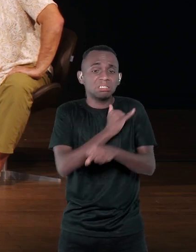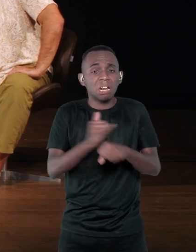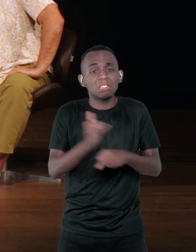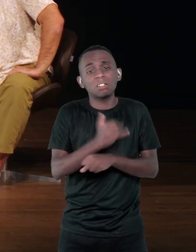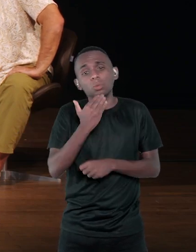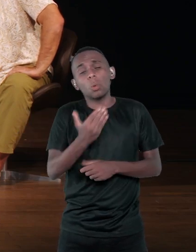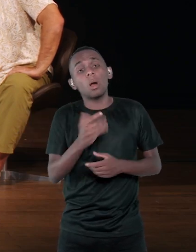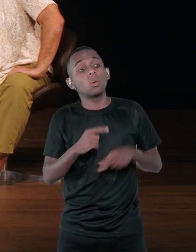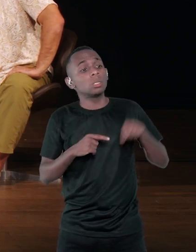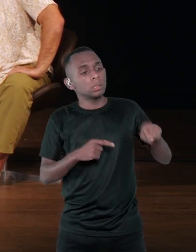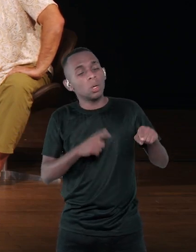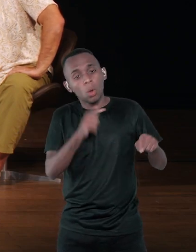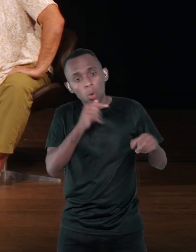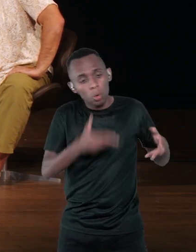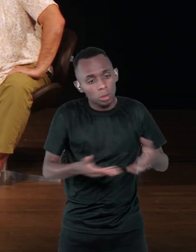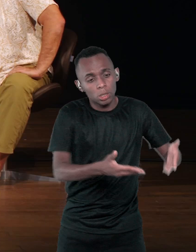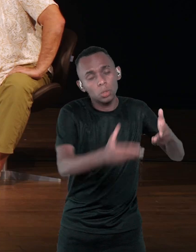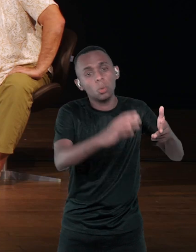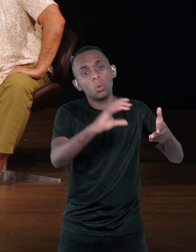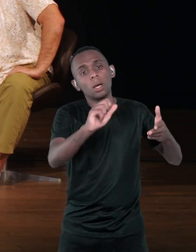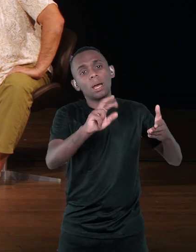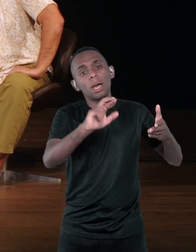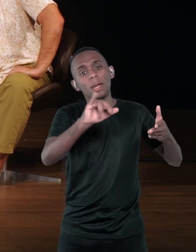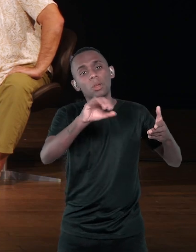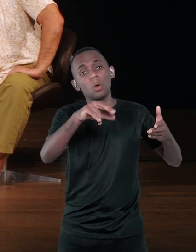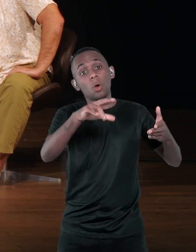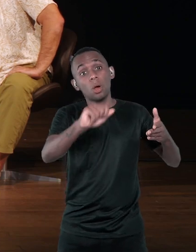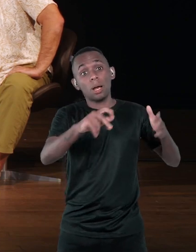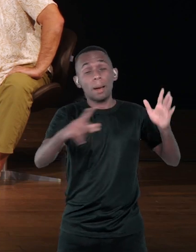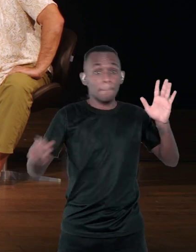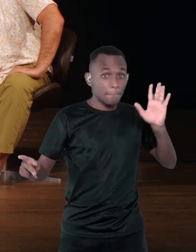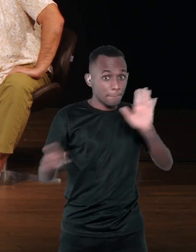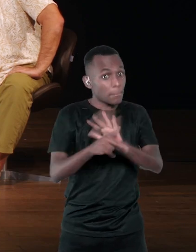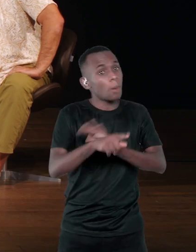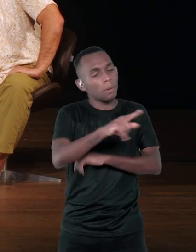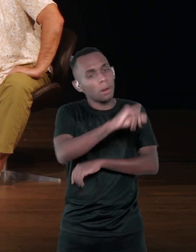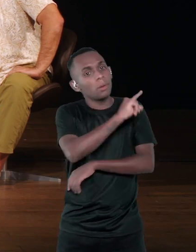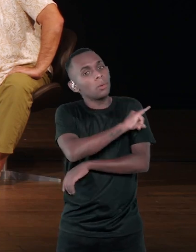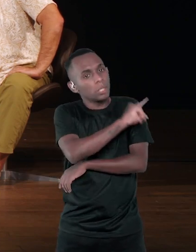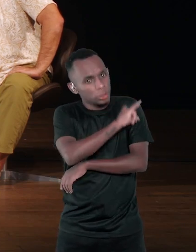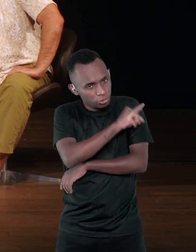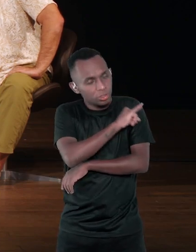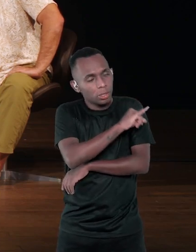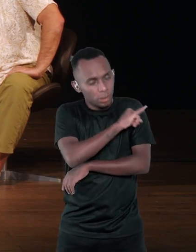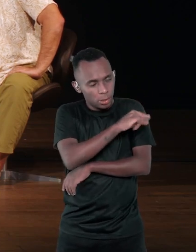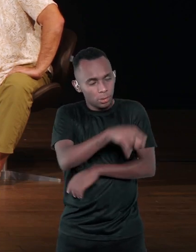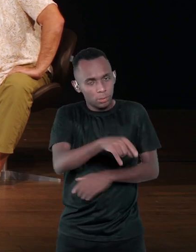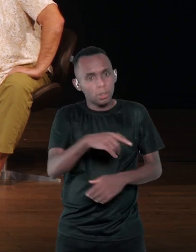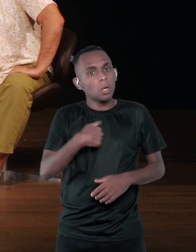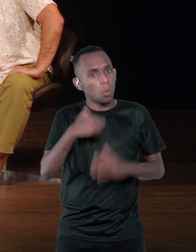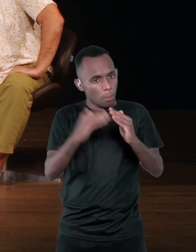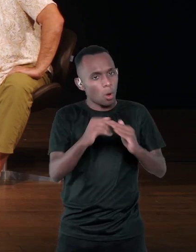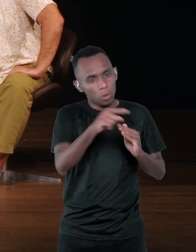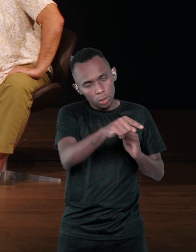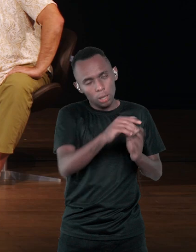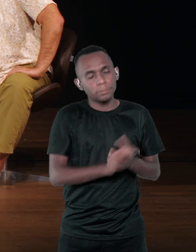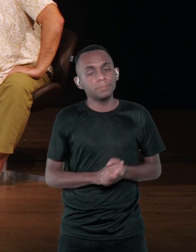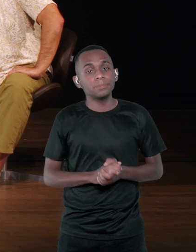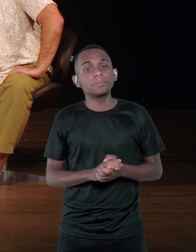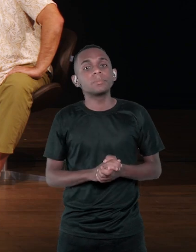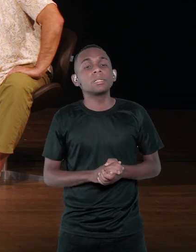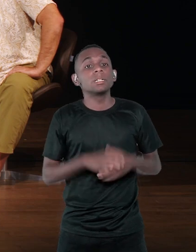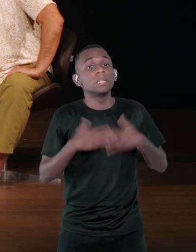pegar um rio emblemático, o Rio Carioca, no Rio de Janeiro. Eu moro lá, apesar de ser mineiríssima. E lá no Rio